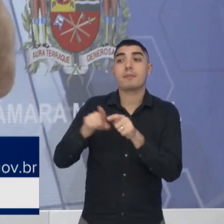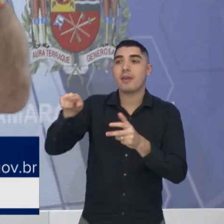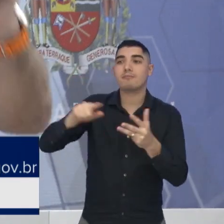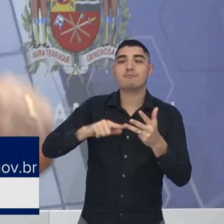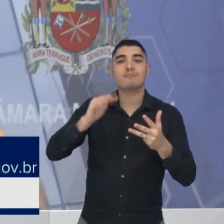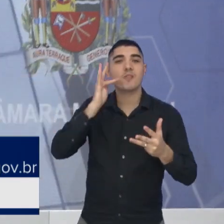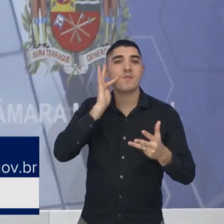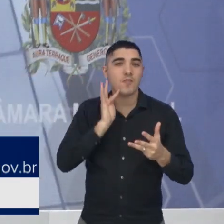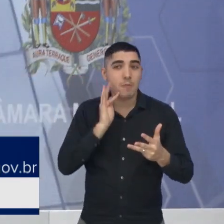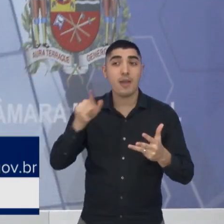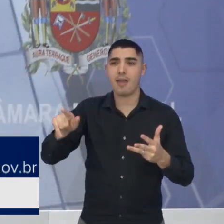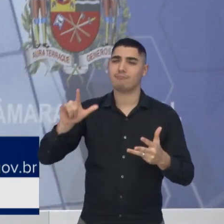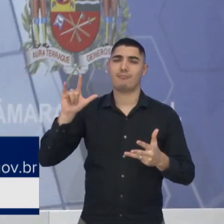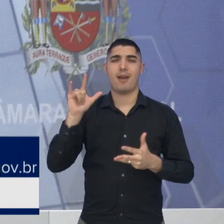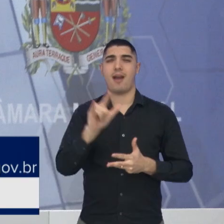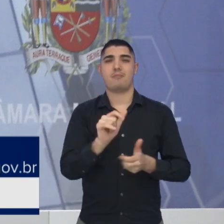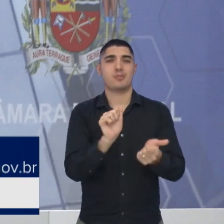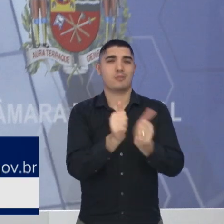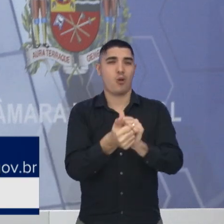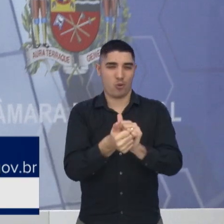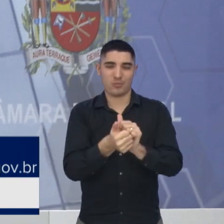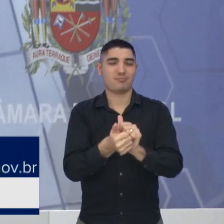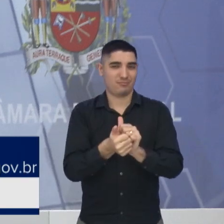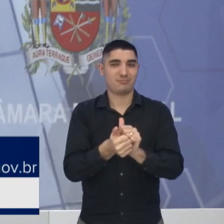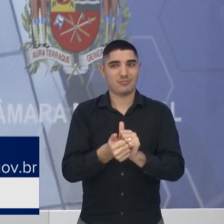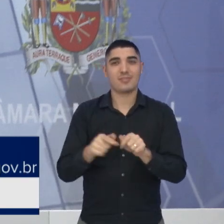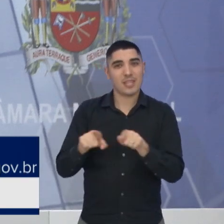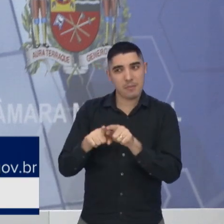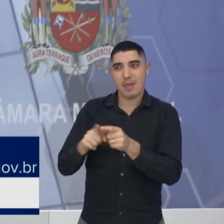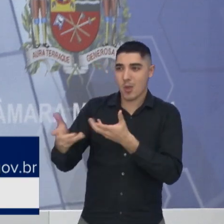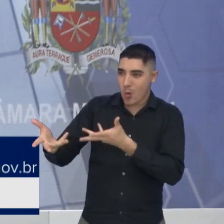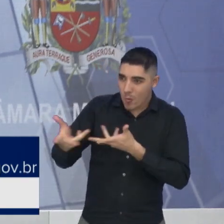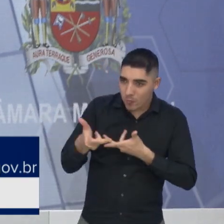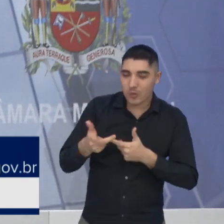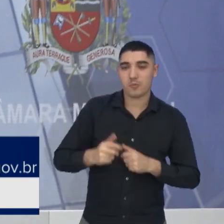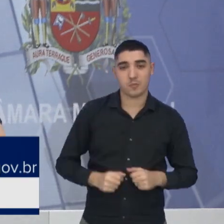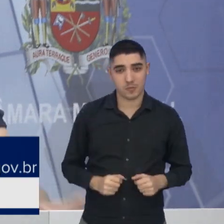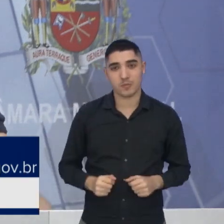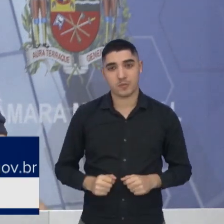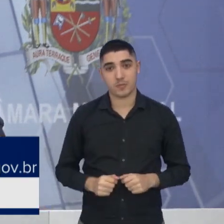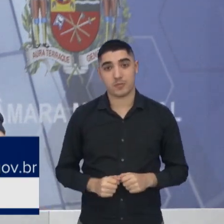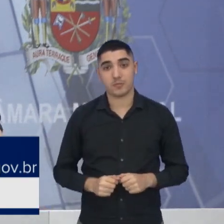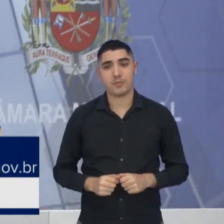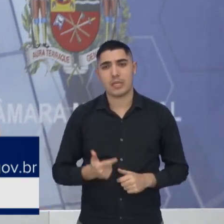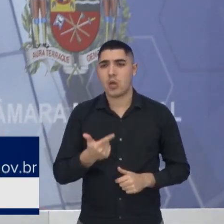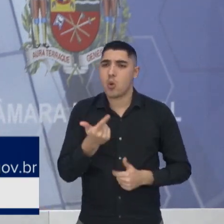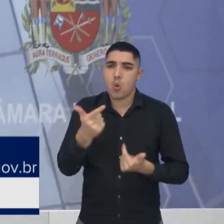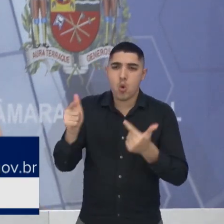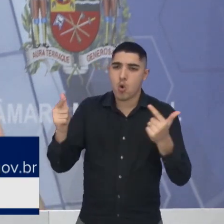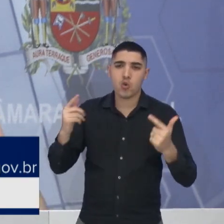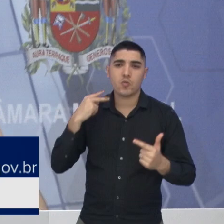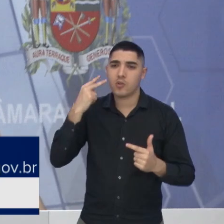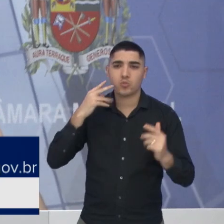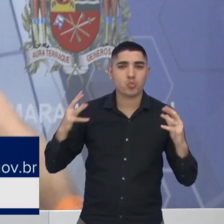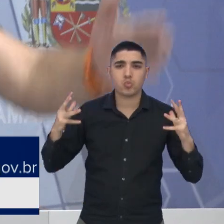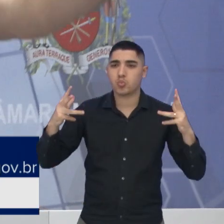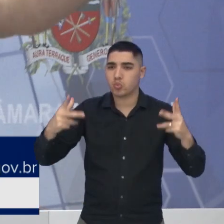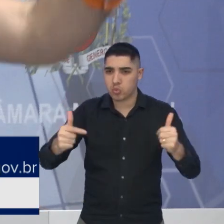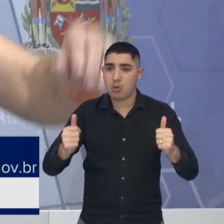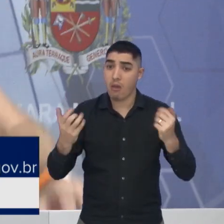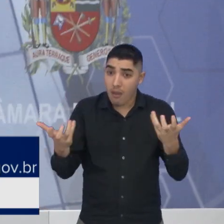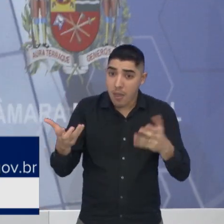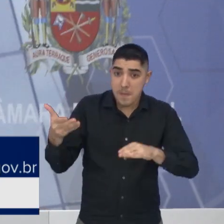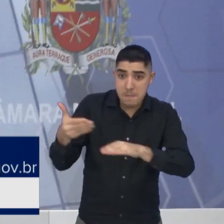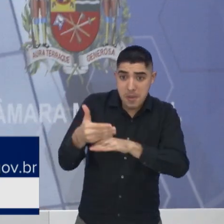que é um amante do esporte, poderia ter convidado também. e dos demais vereadores que quisessem participar.